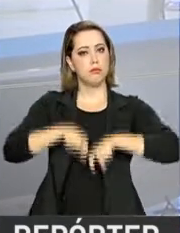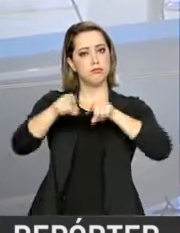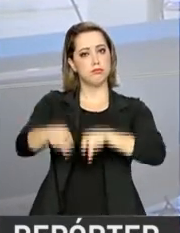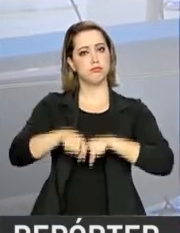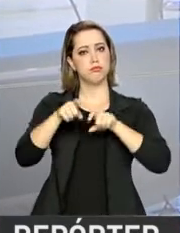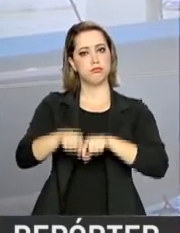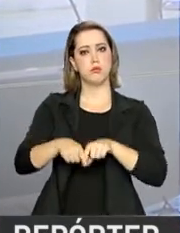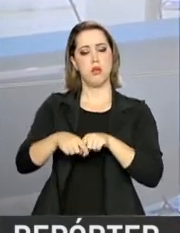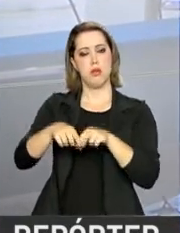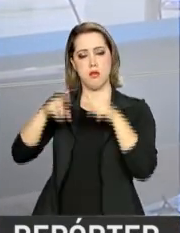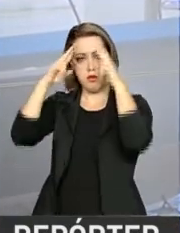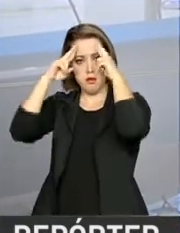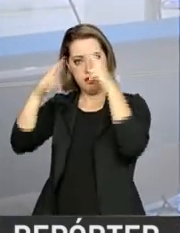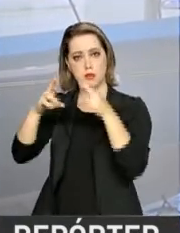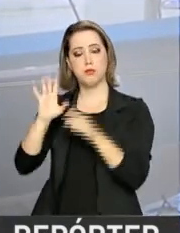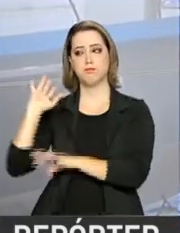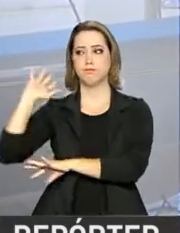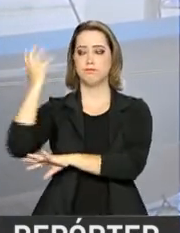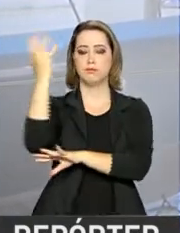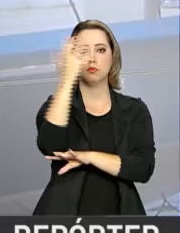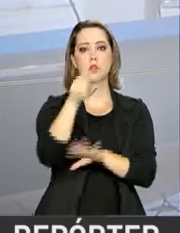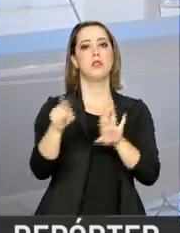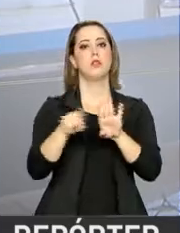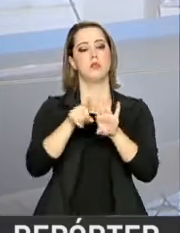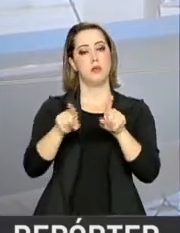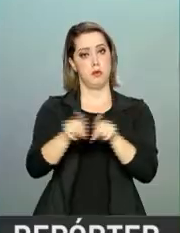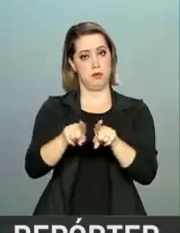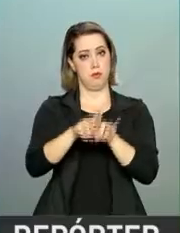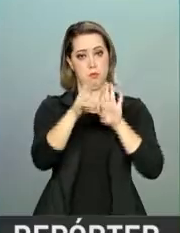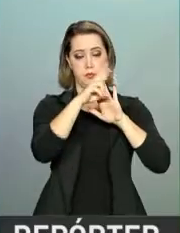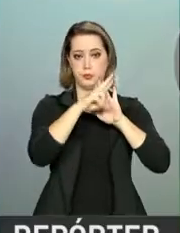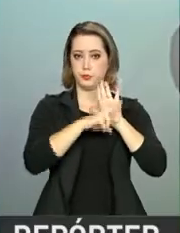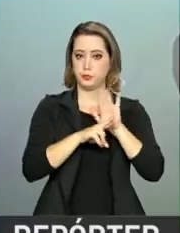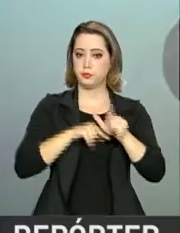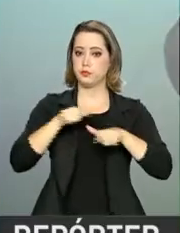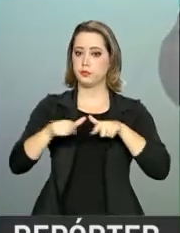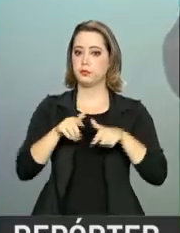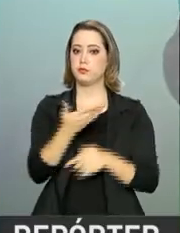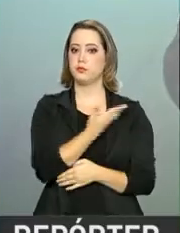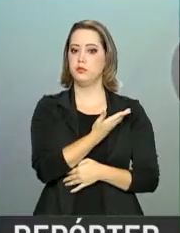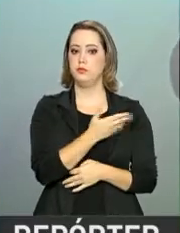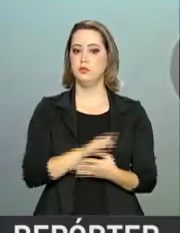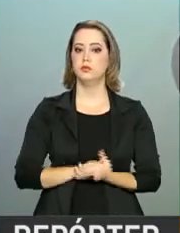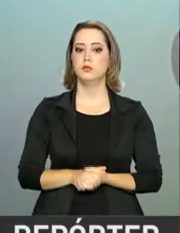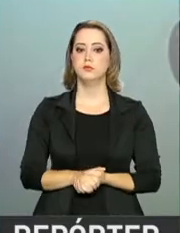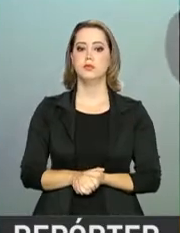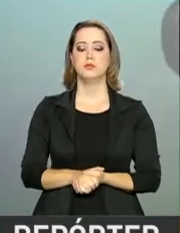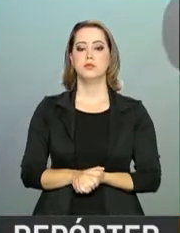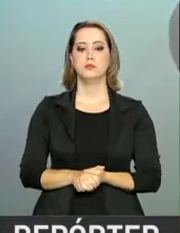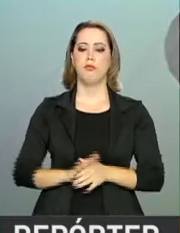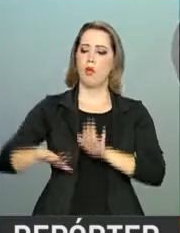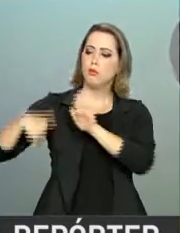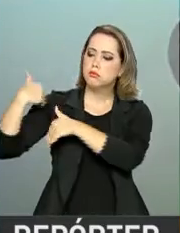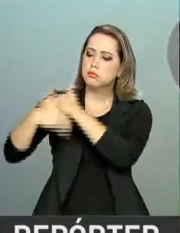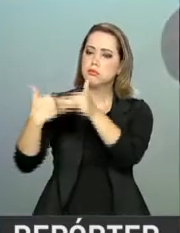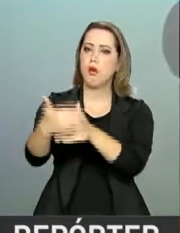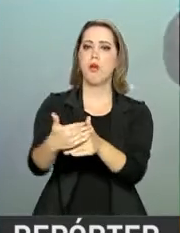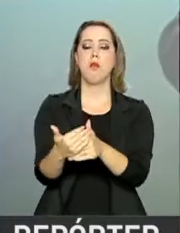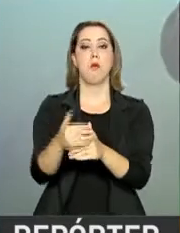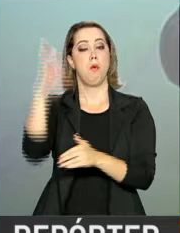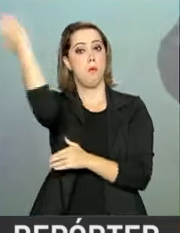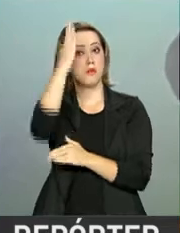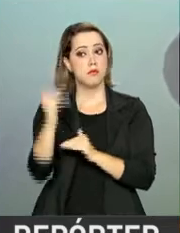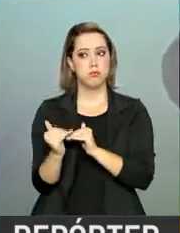respeitam o meio ambiente e as regras trabalhistas nesses últimos anos o brasil cresceu mundial